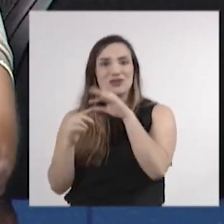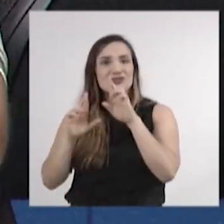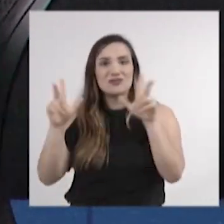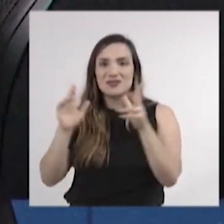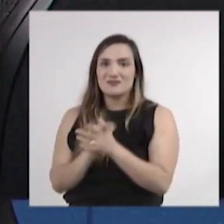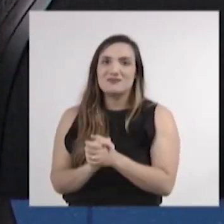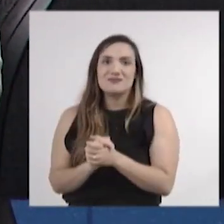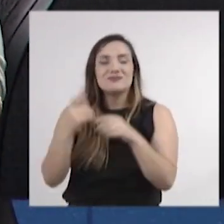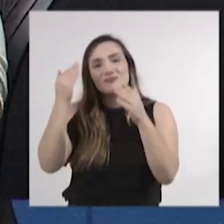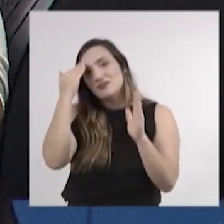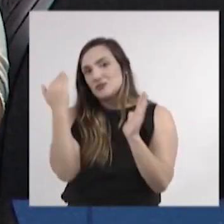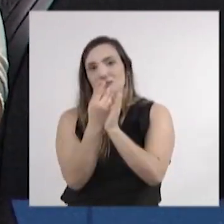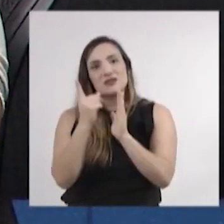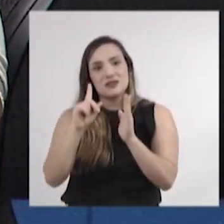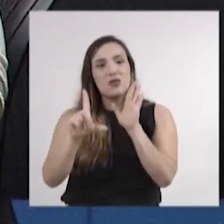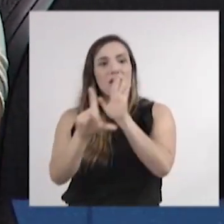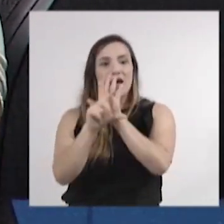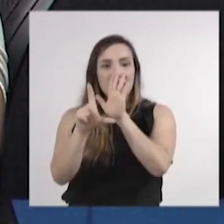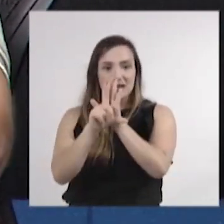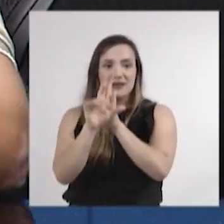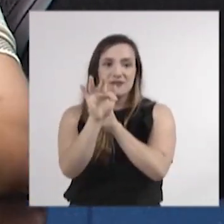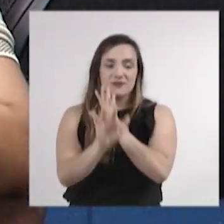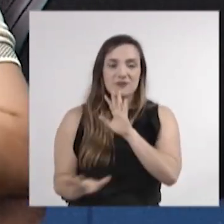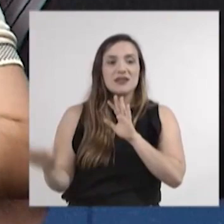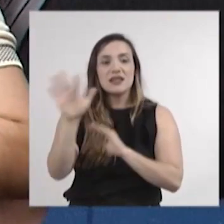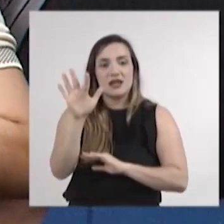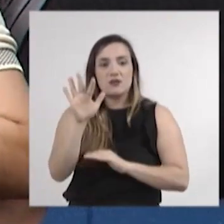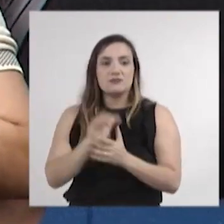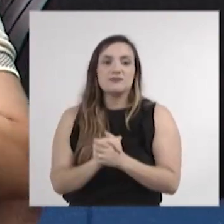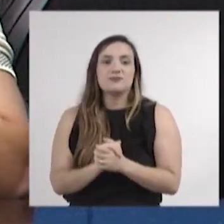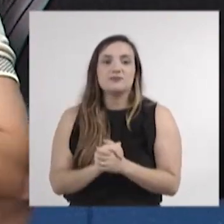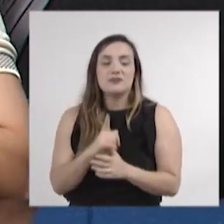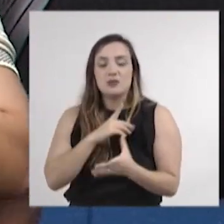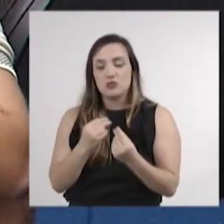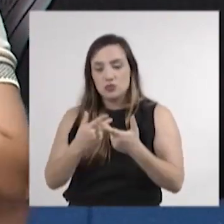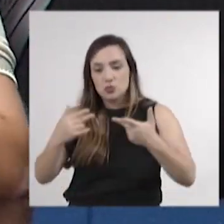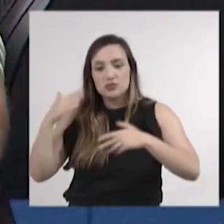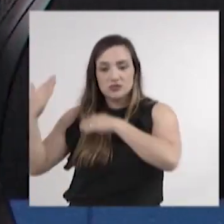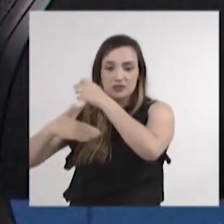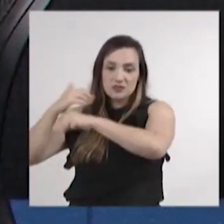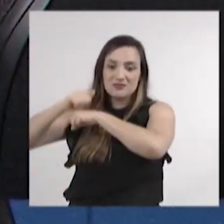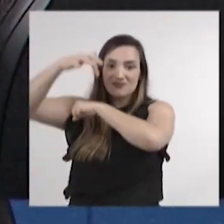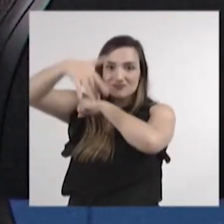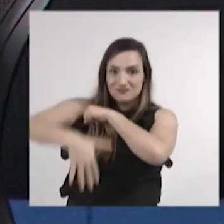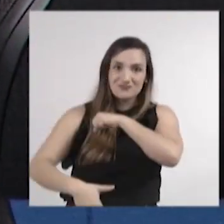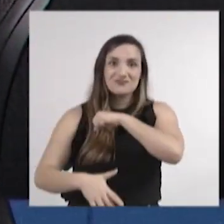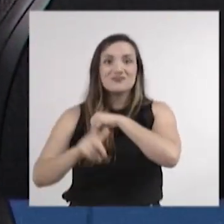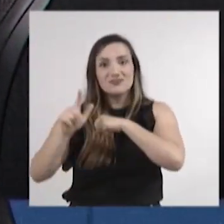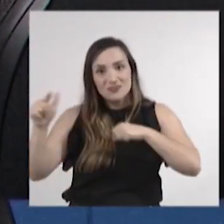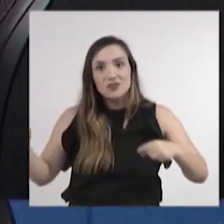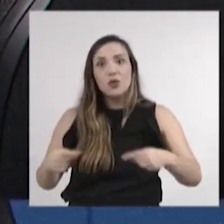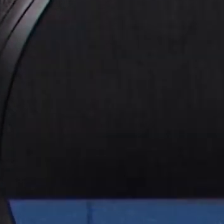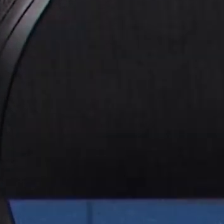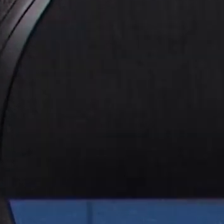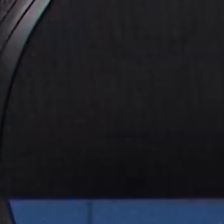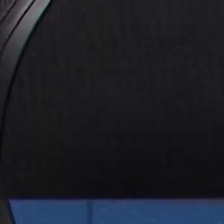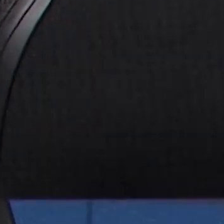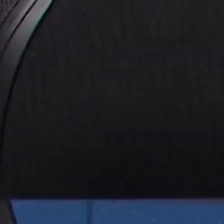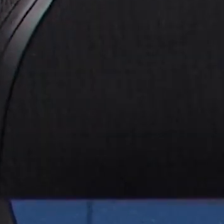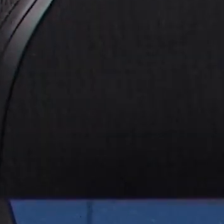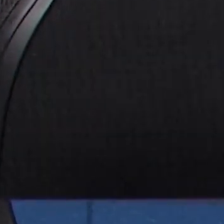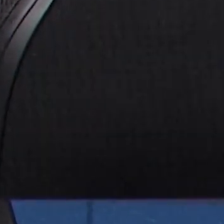sujeita às exigências do governo federal. Muitas coisas que a Itaipu faz, que estão alinhadas com as exigências do governo federal, é de